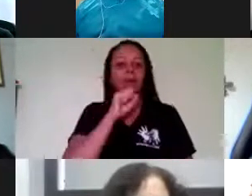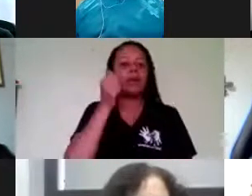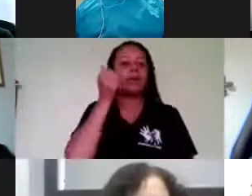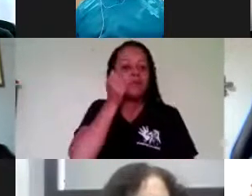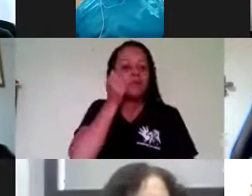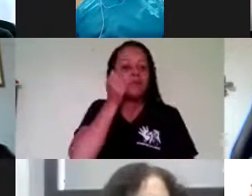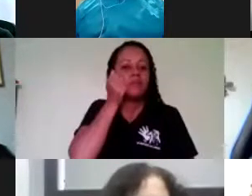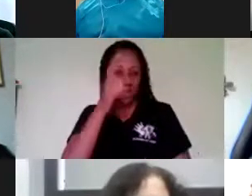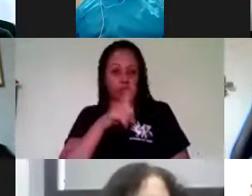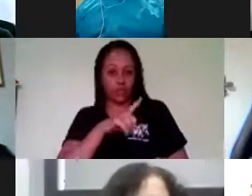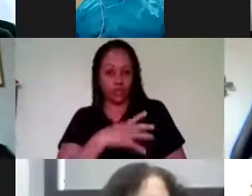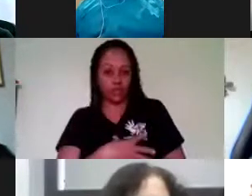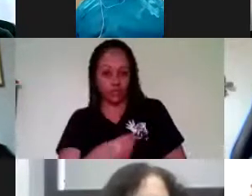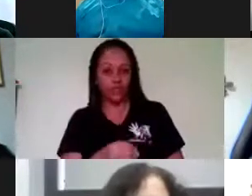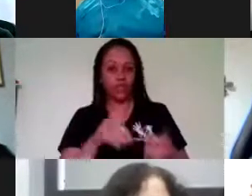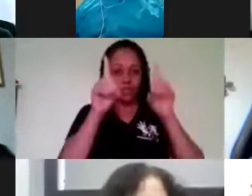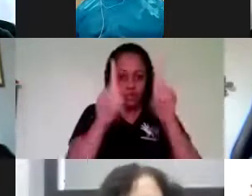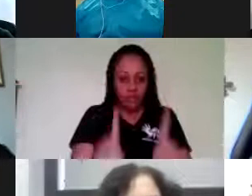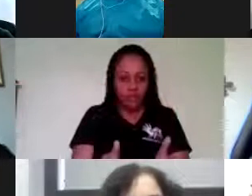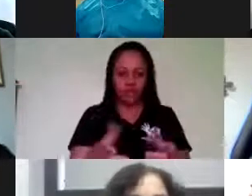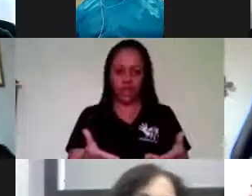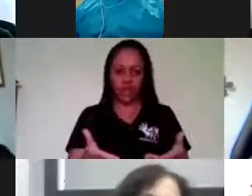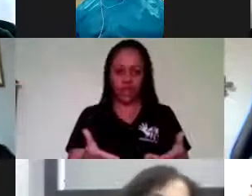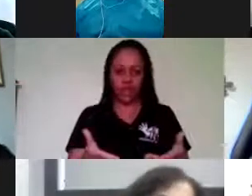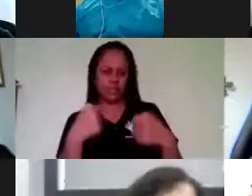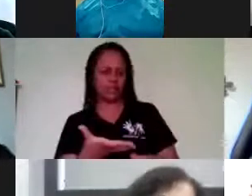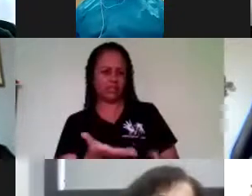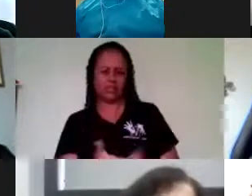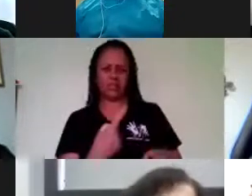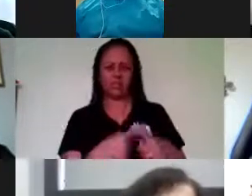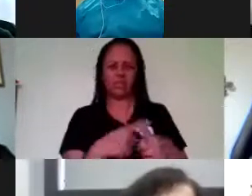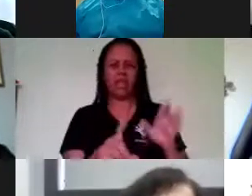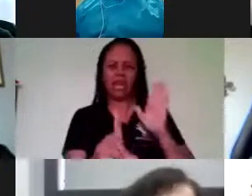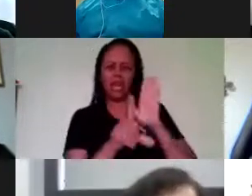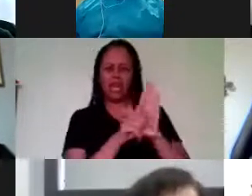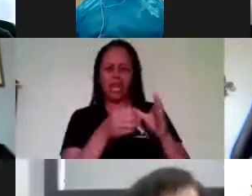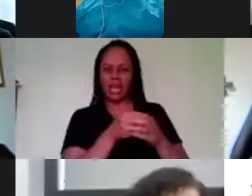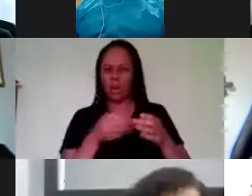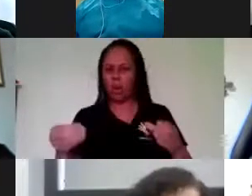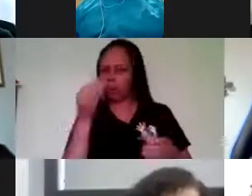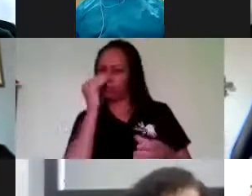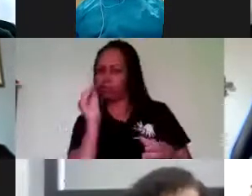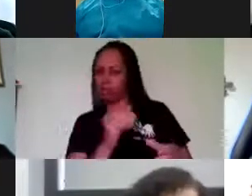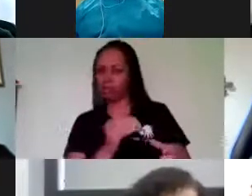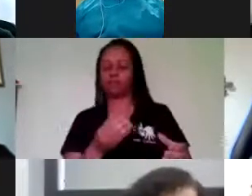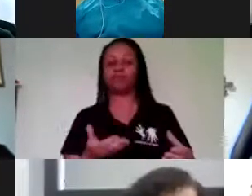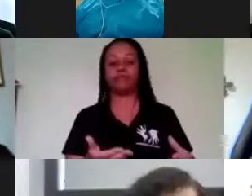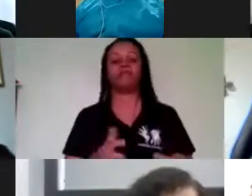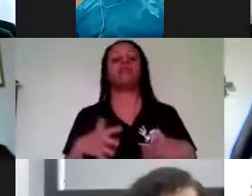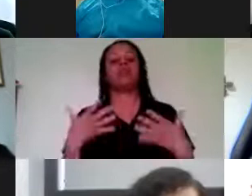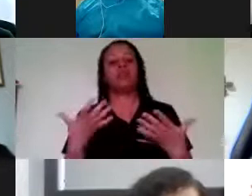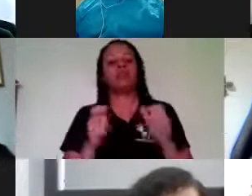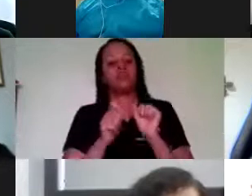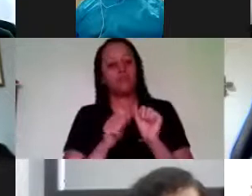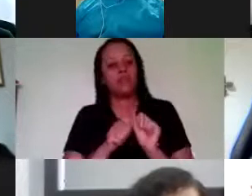acaba não tendo que contratar ninguém, né, para cumprir a lei de cotas. Então, fizemos uma grande mobilização, né, cada um de